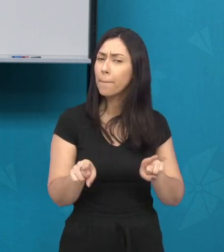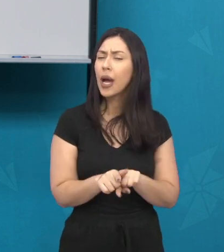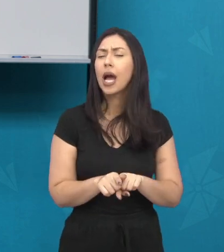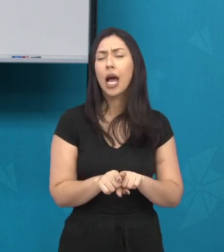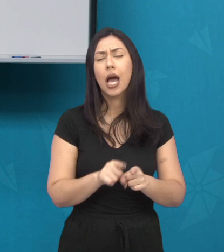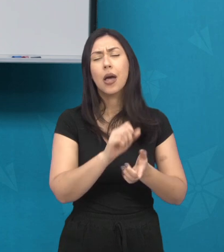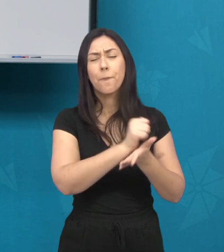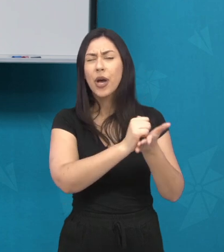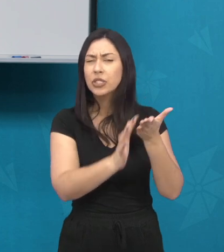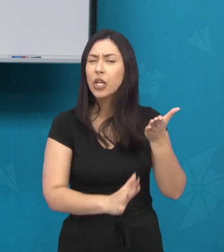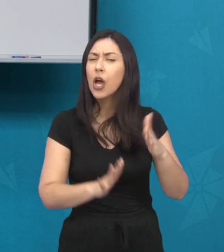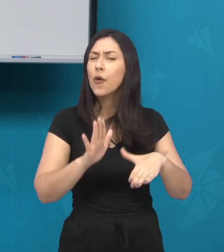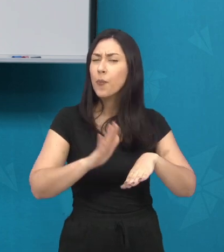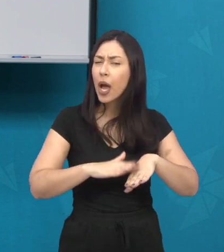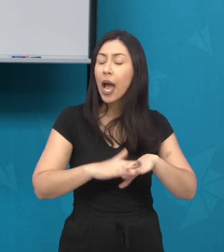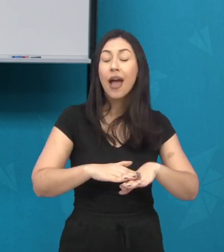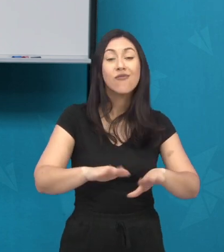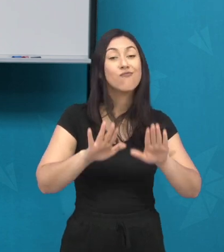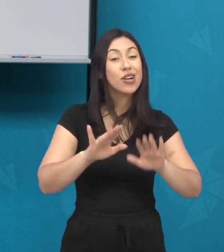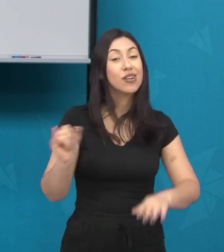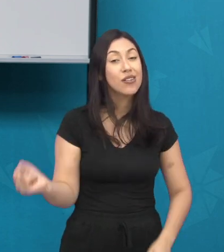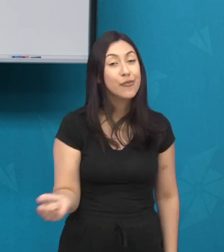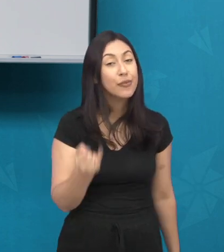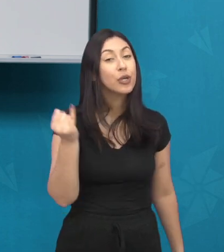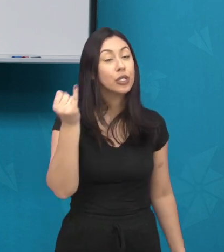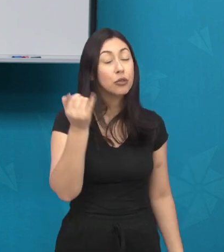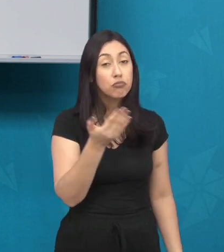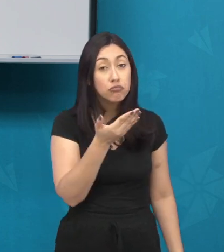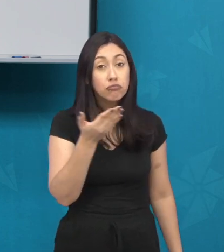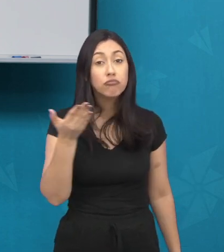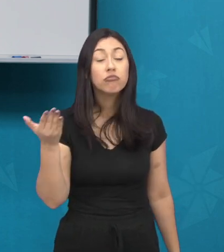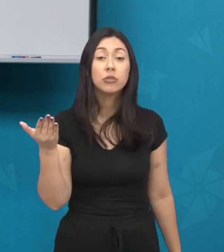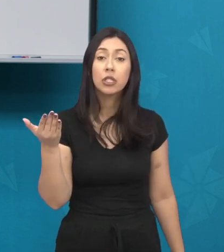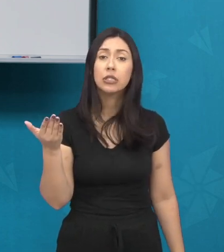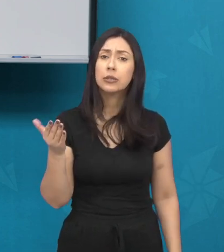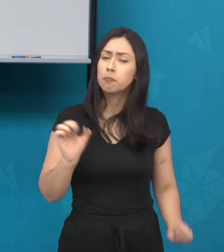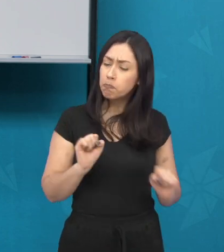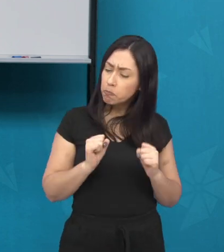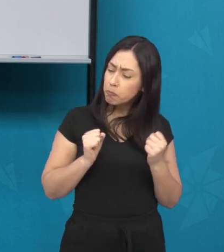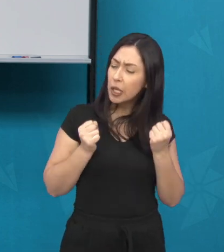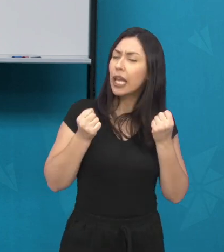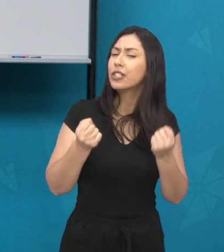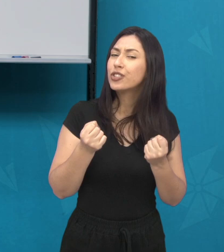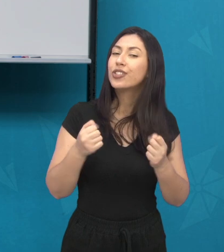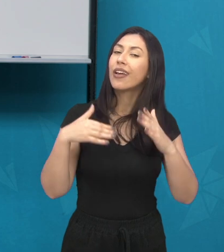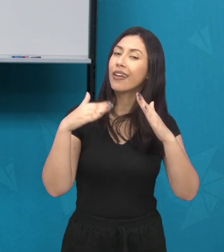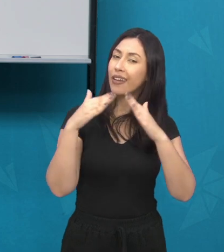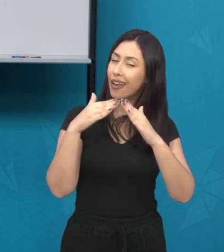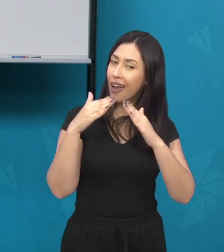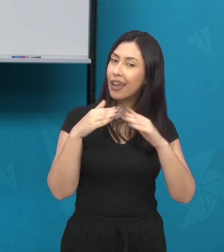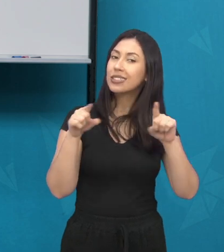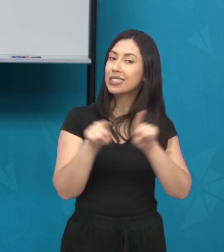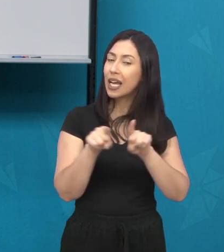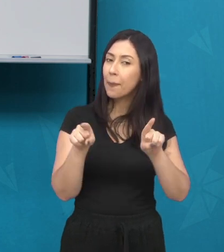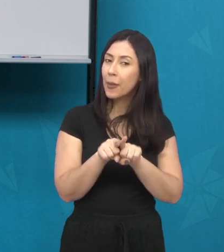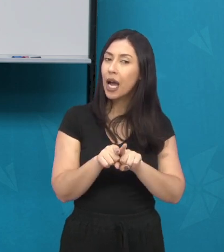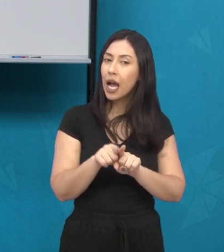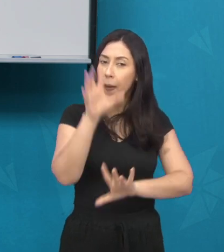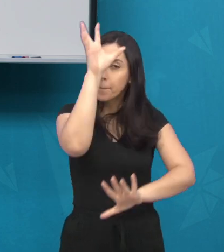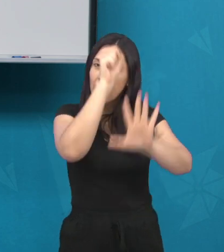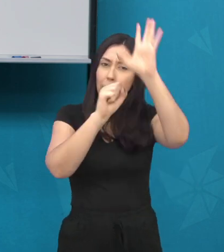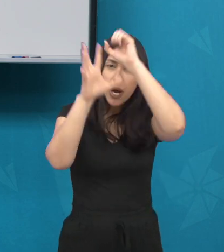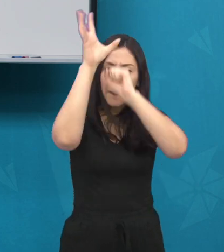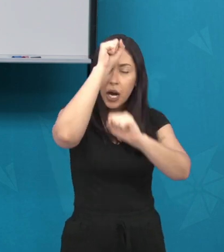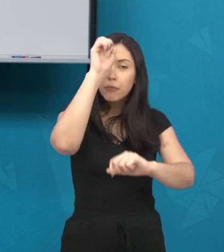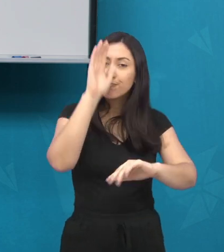alguns exercícios mas é importante importantíssimo que vocês e se dediquem em casa apliquem os